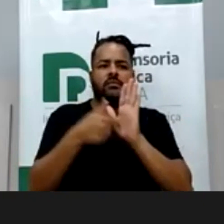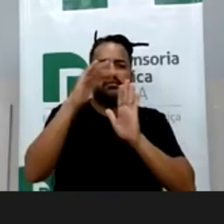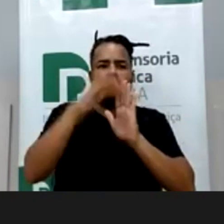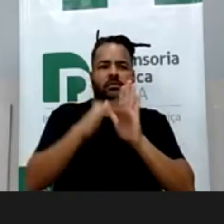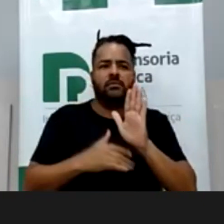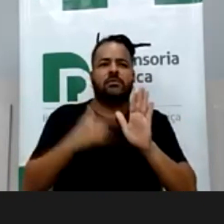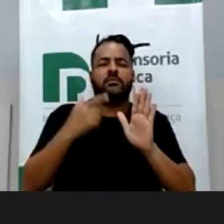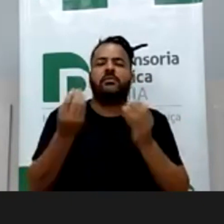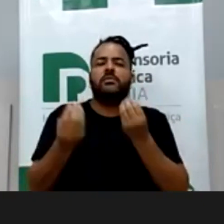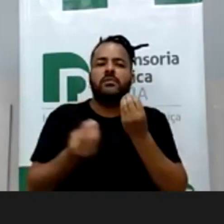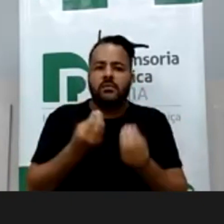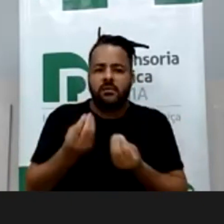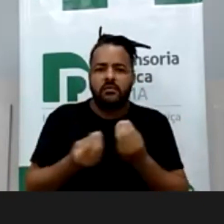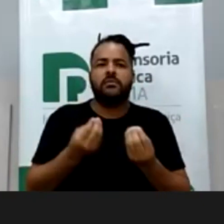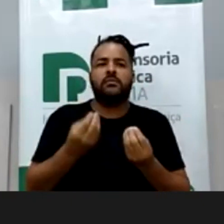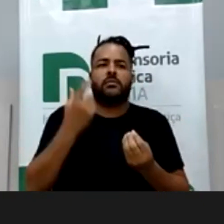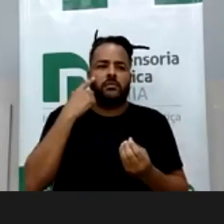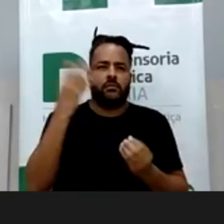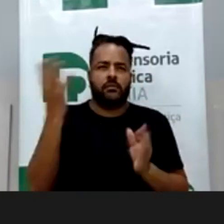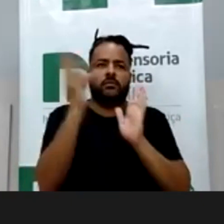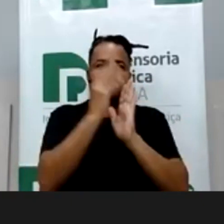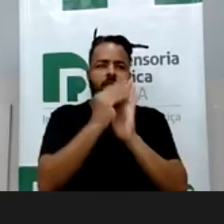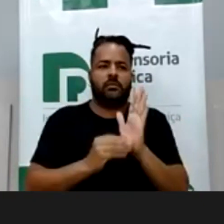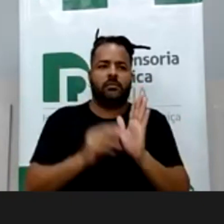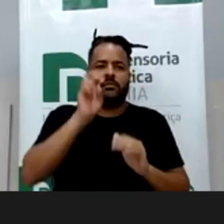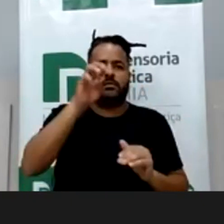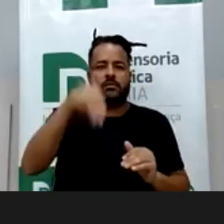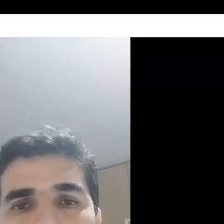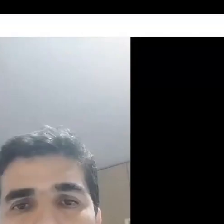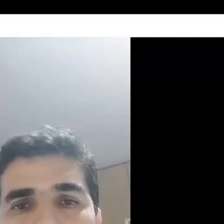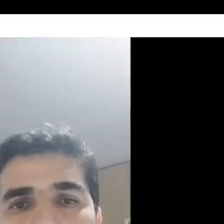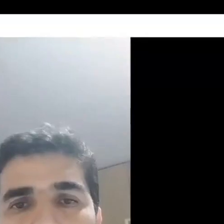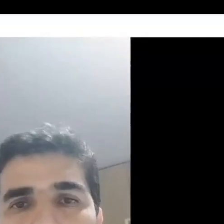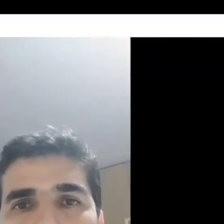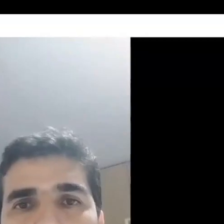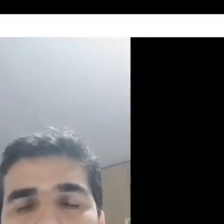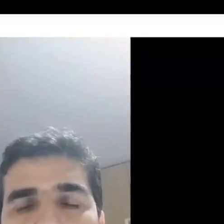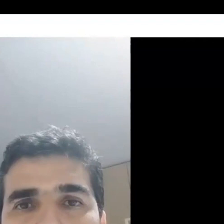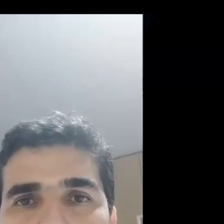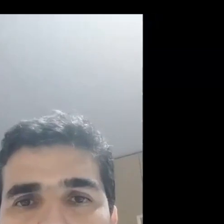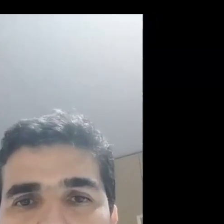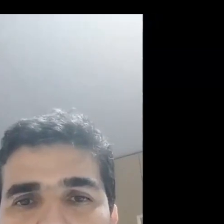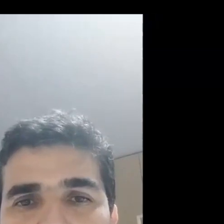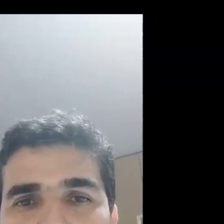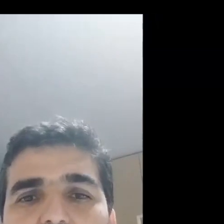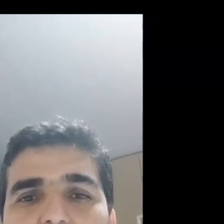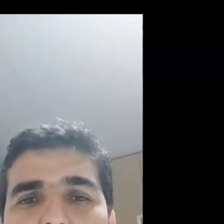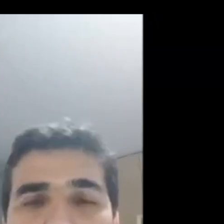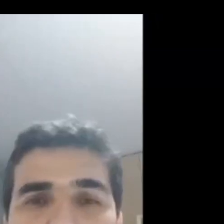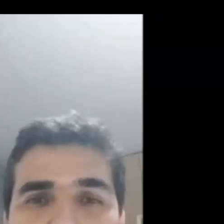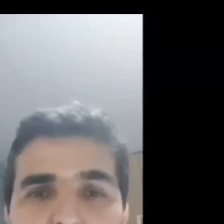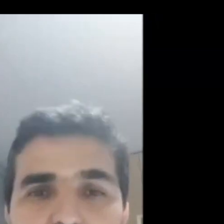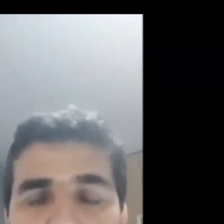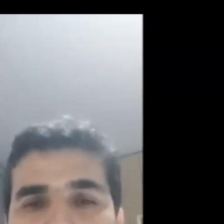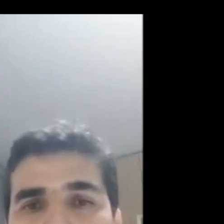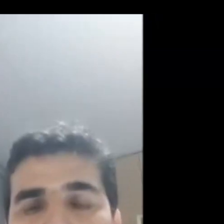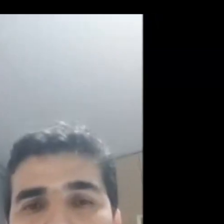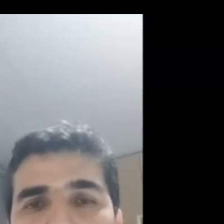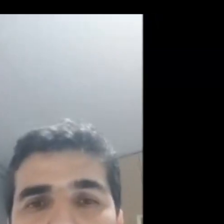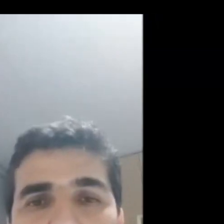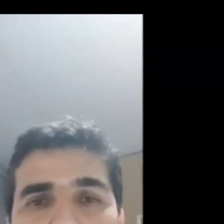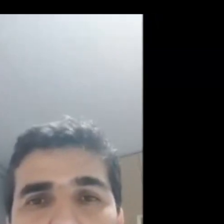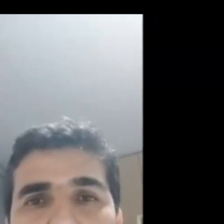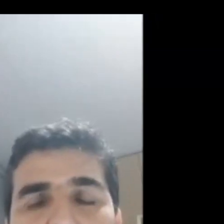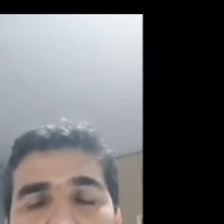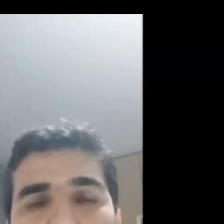sobre, certo? Aí bota aqui, só são cinco minutinhos. Bom dia, meu nome é Antônio Ferreira